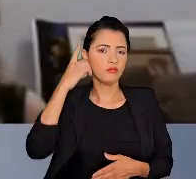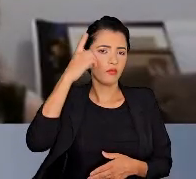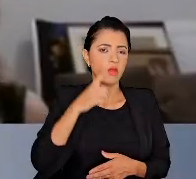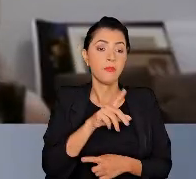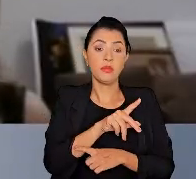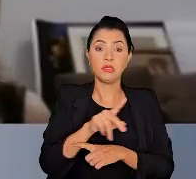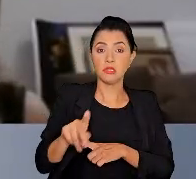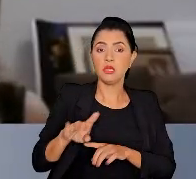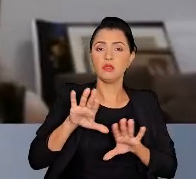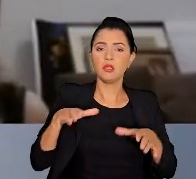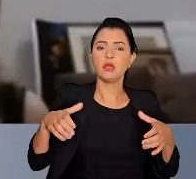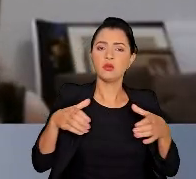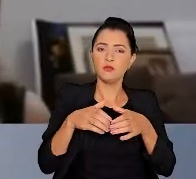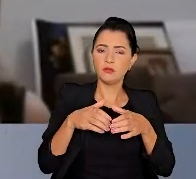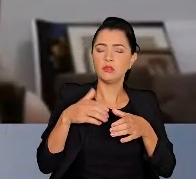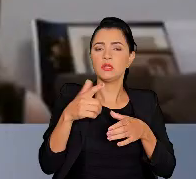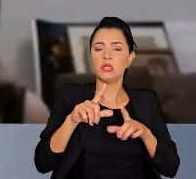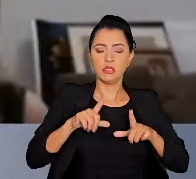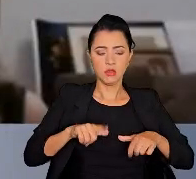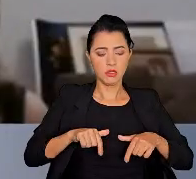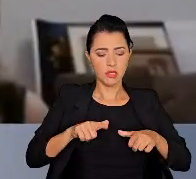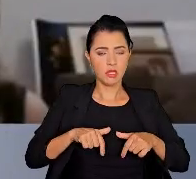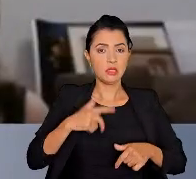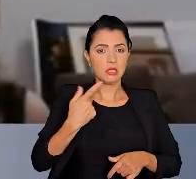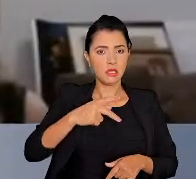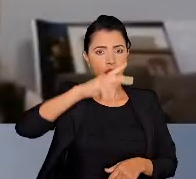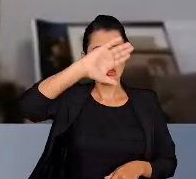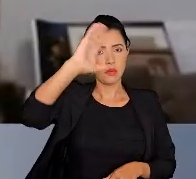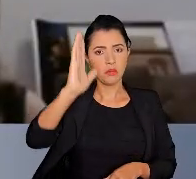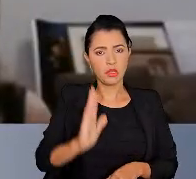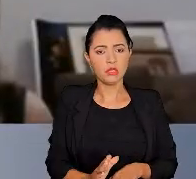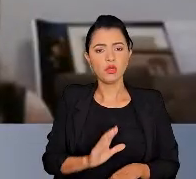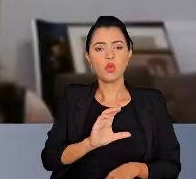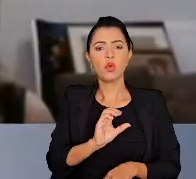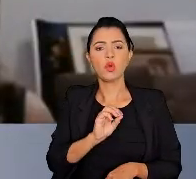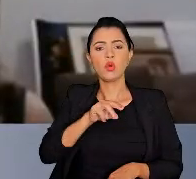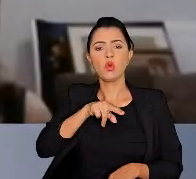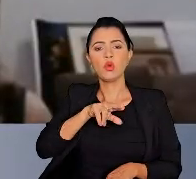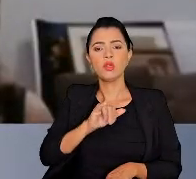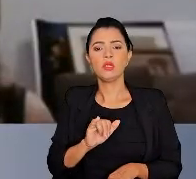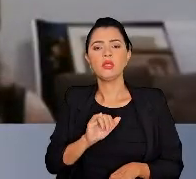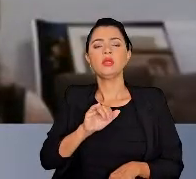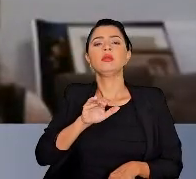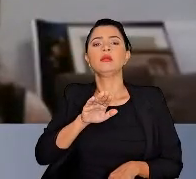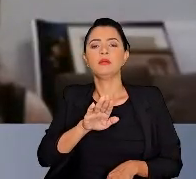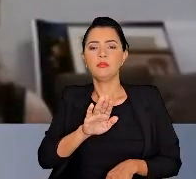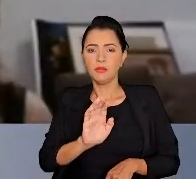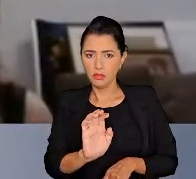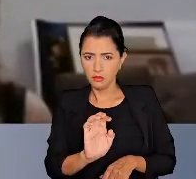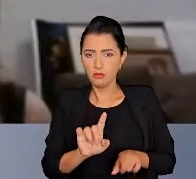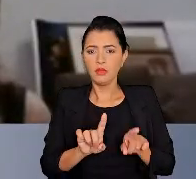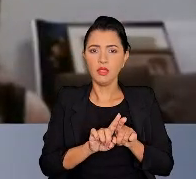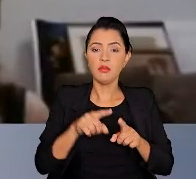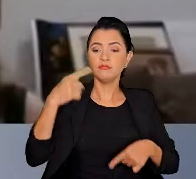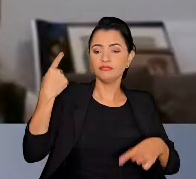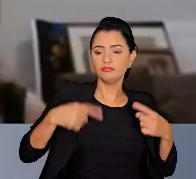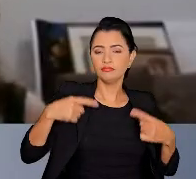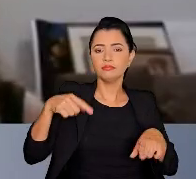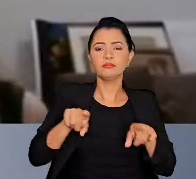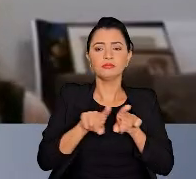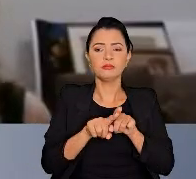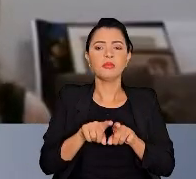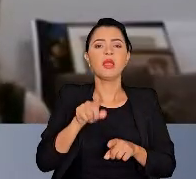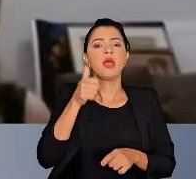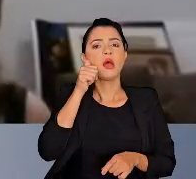da Confederação Israelita do Brasil, a CONIB, e teremos como debatedora a